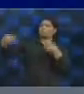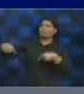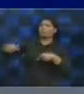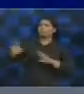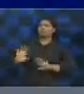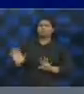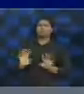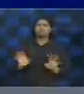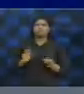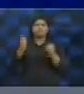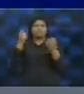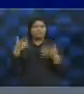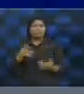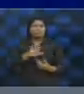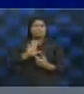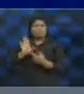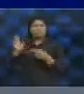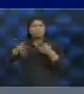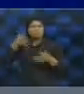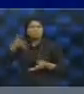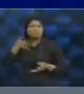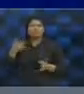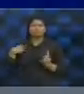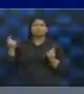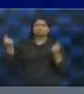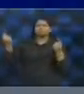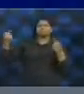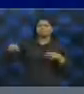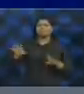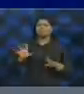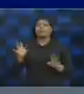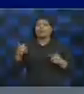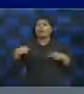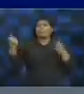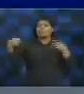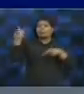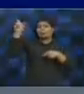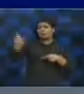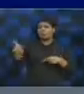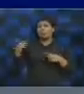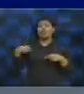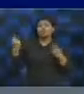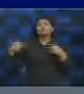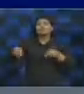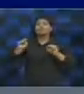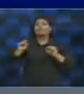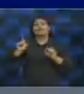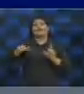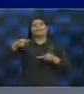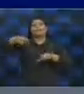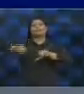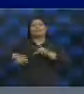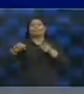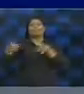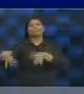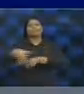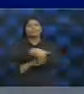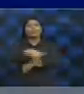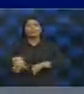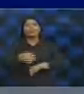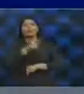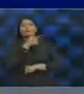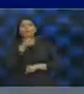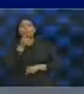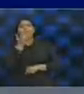disse na apresentação, eu me oponho à buraqueira da cidade de Manaus, eu me oponho à falta de merenda nas escolas, eu me oponho à